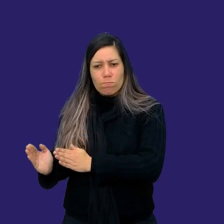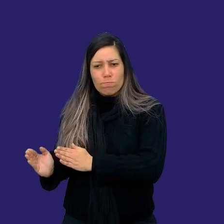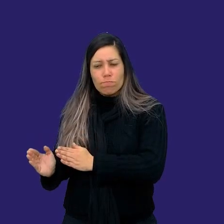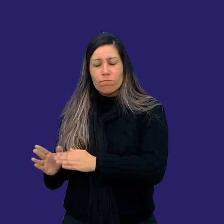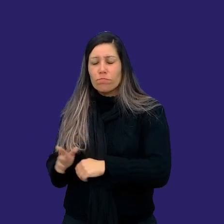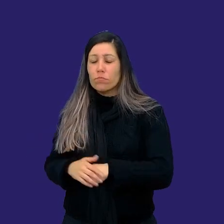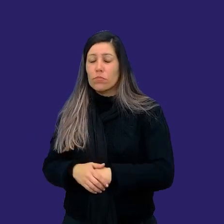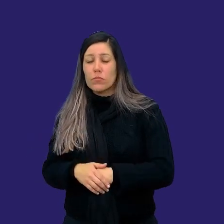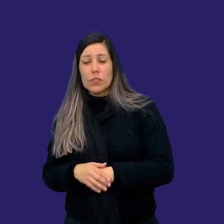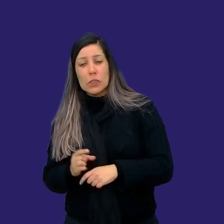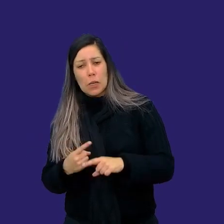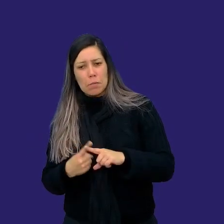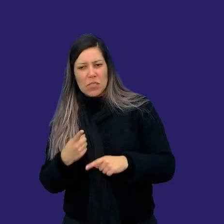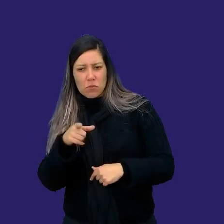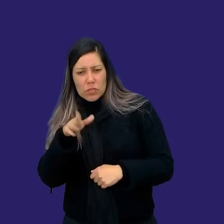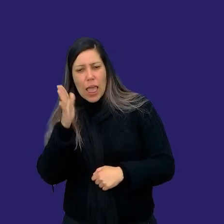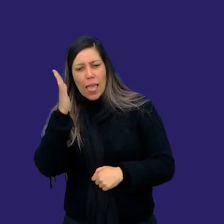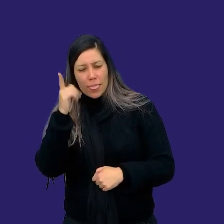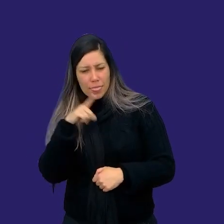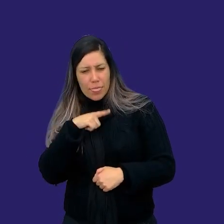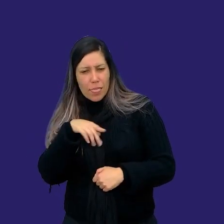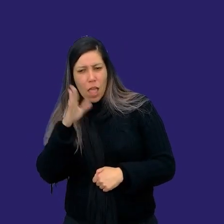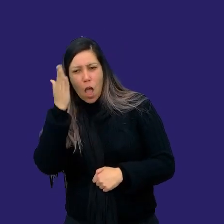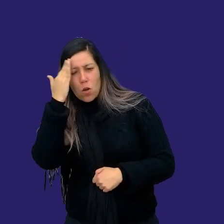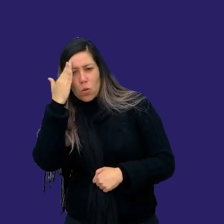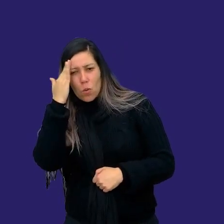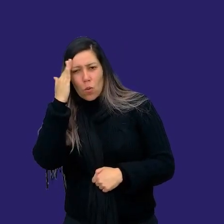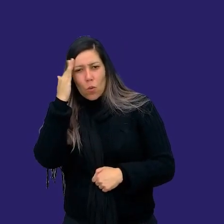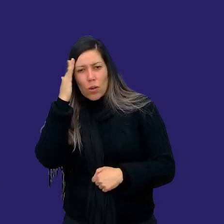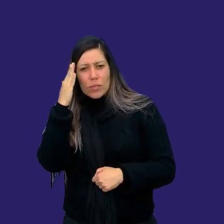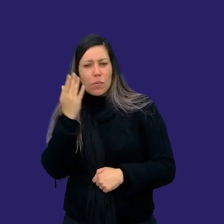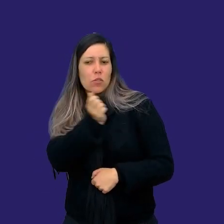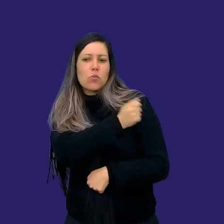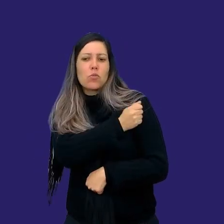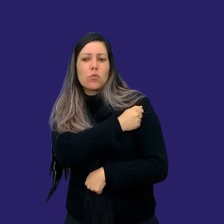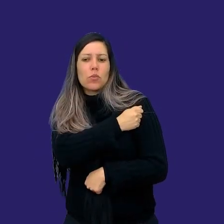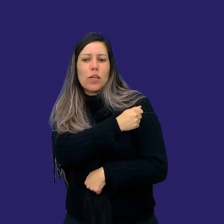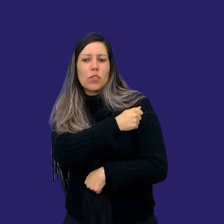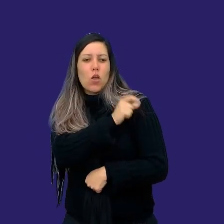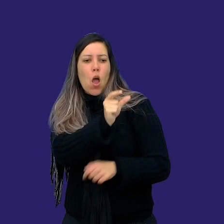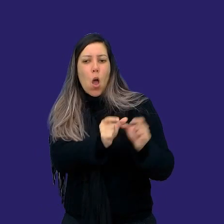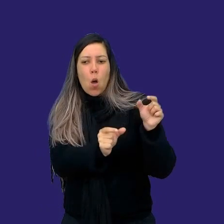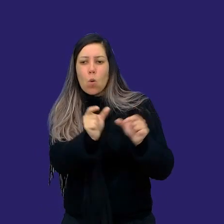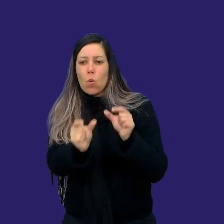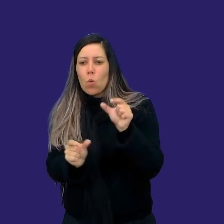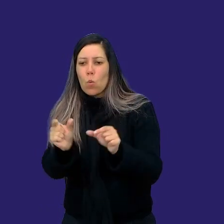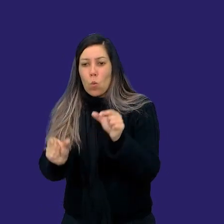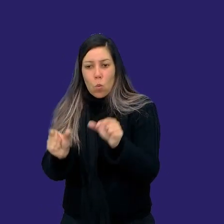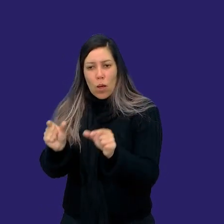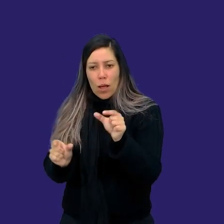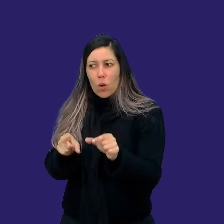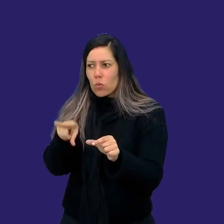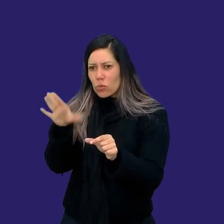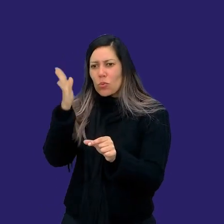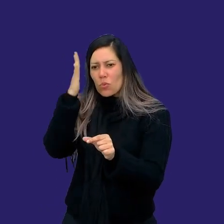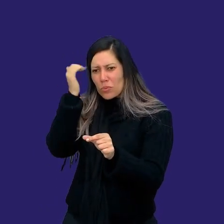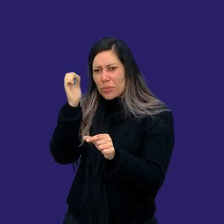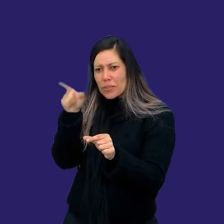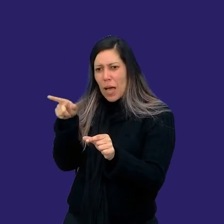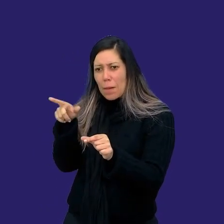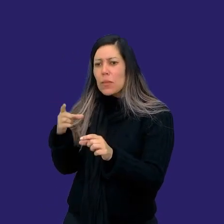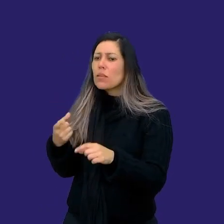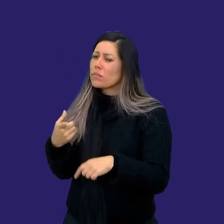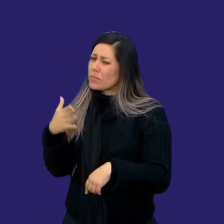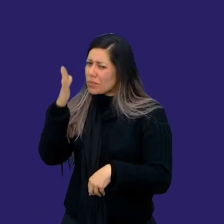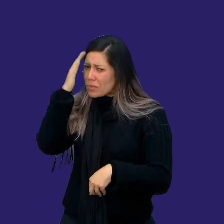fazer isso, você também não tem o conhecimento do estudante? Tem também. A gente só não consegue